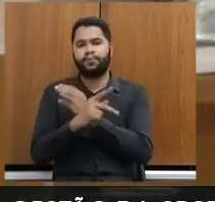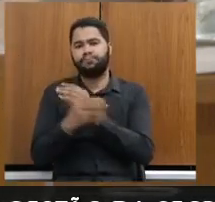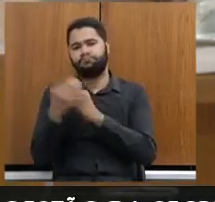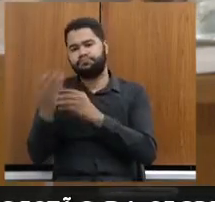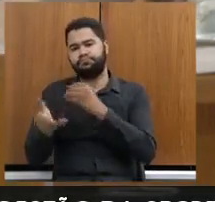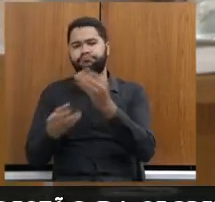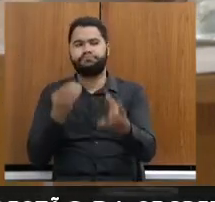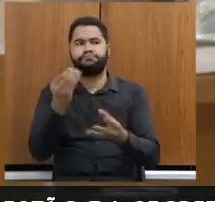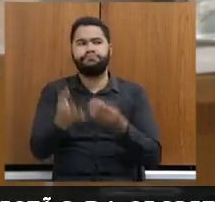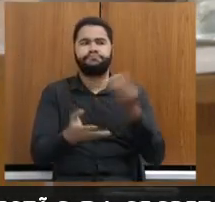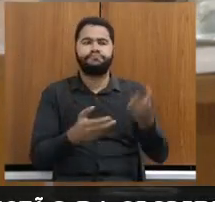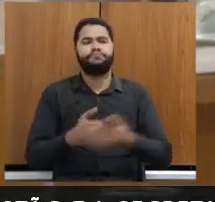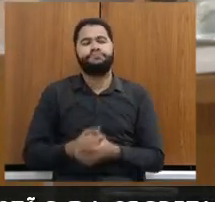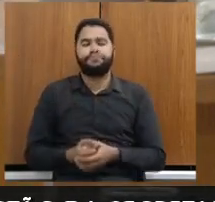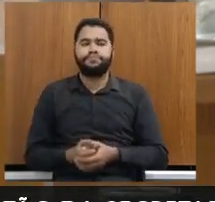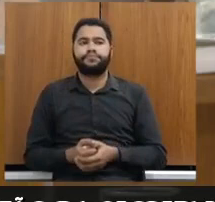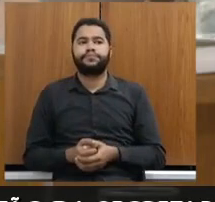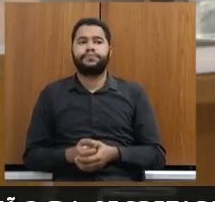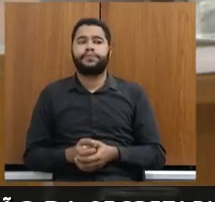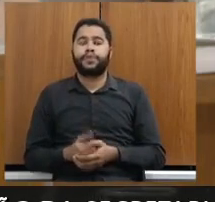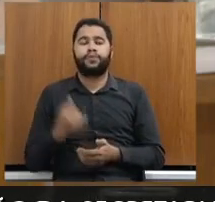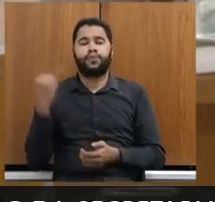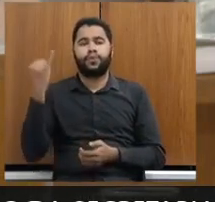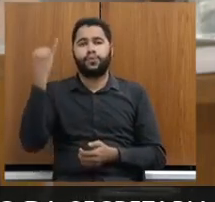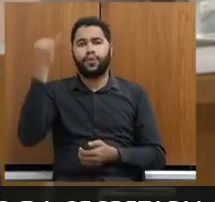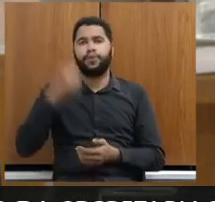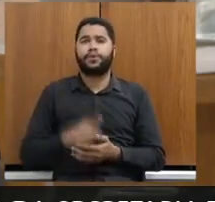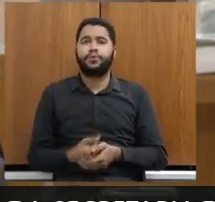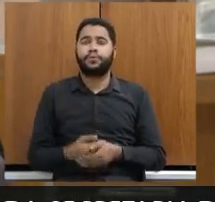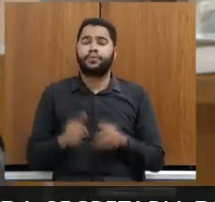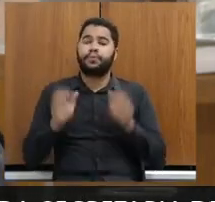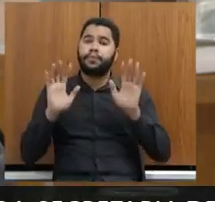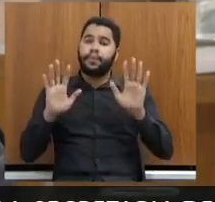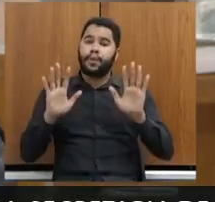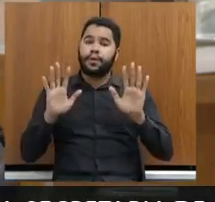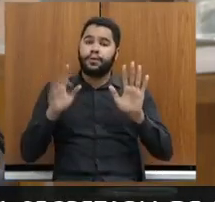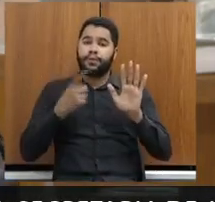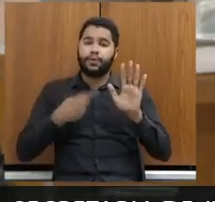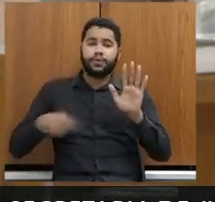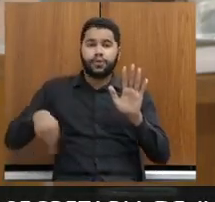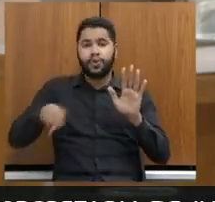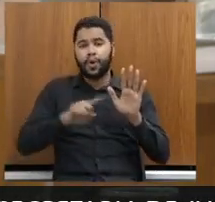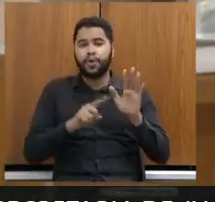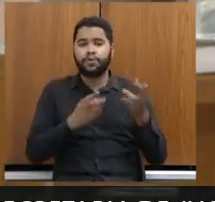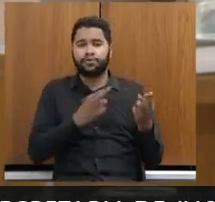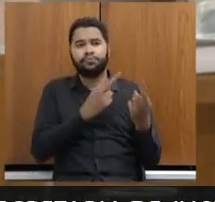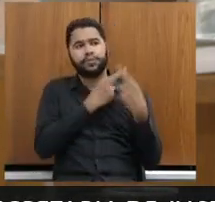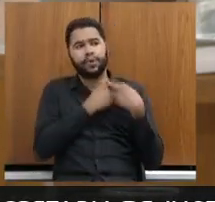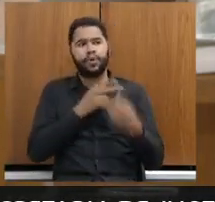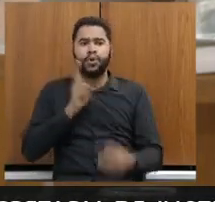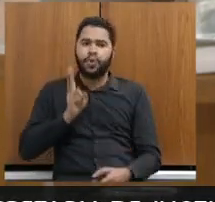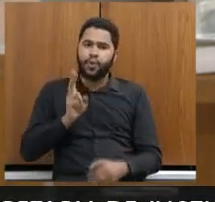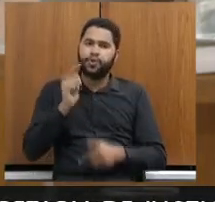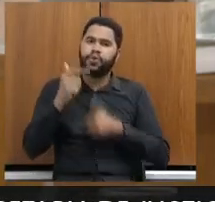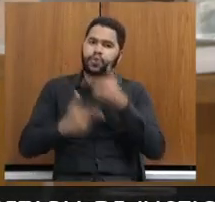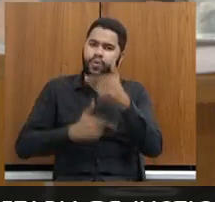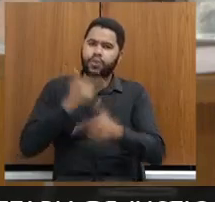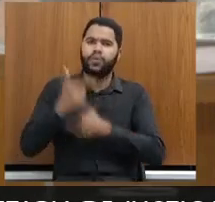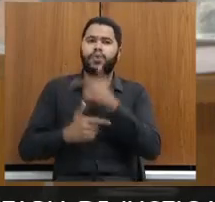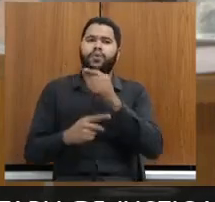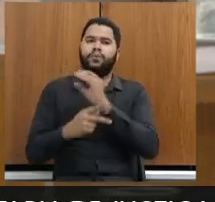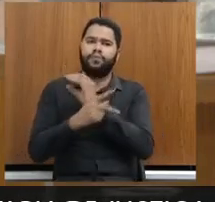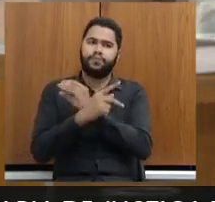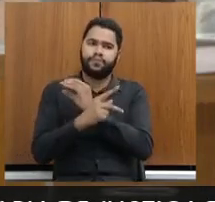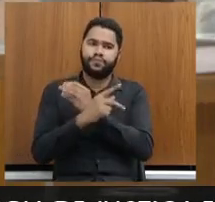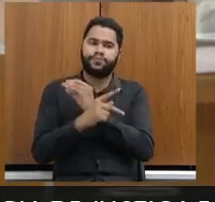tinham lá na cenário é que foi muito importante mas a nossa a nossa missão é continuar trabalhando pela Polícia